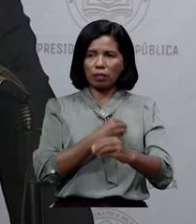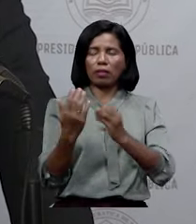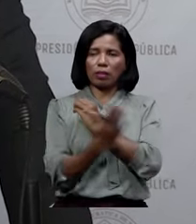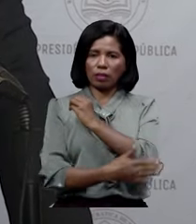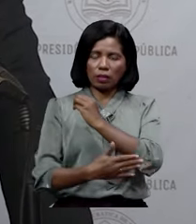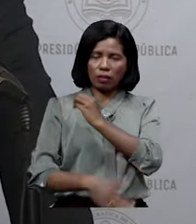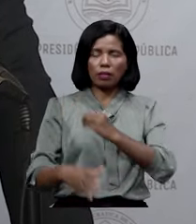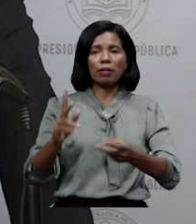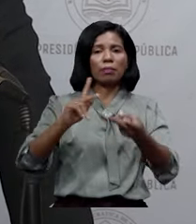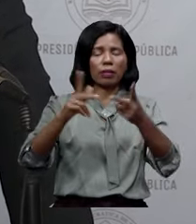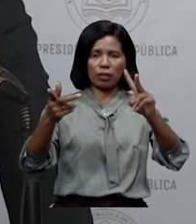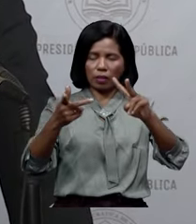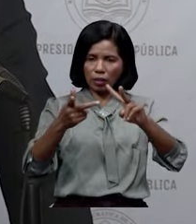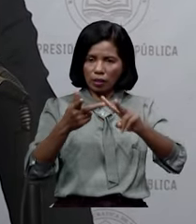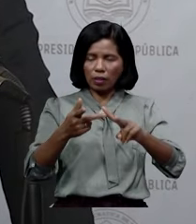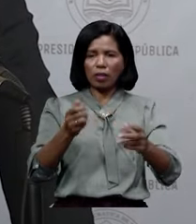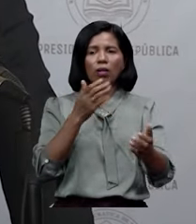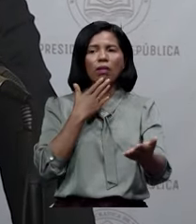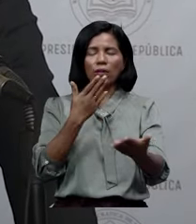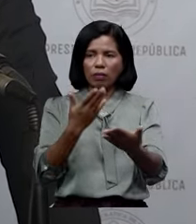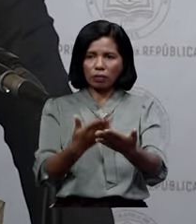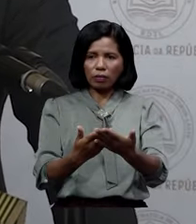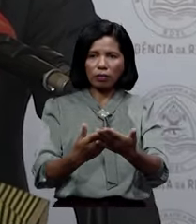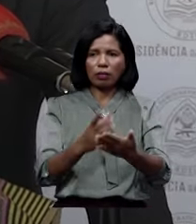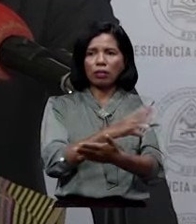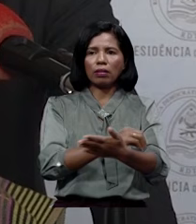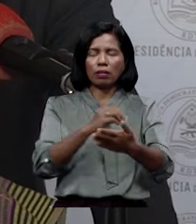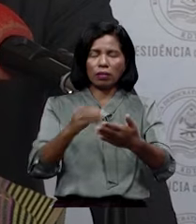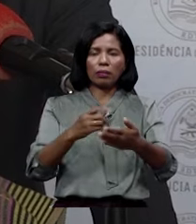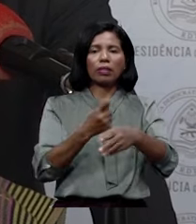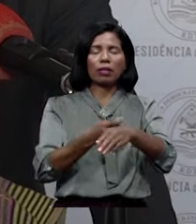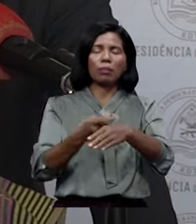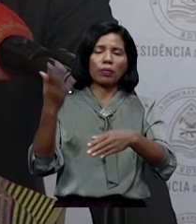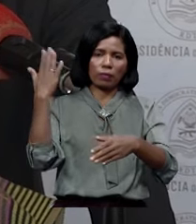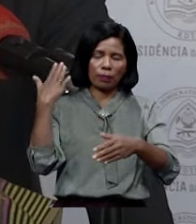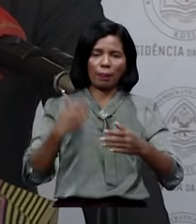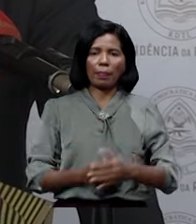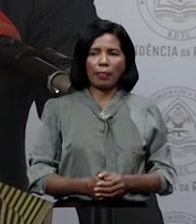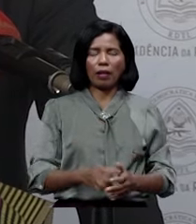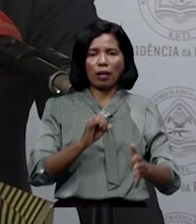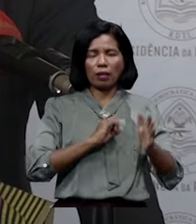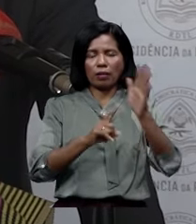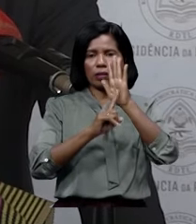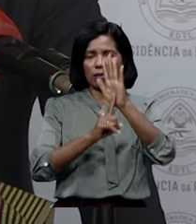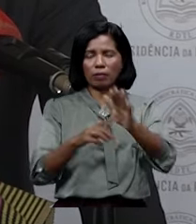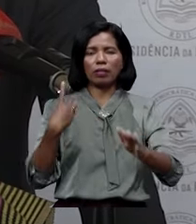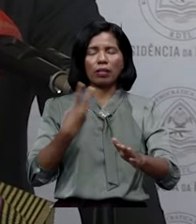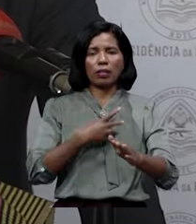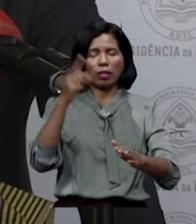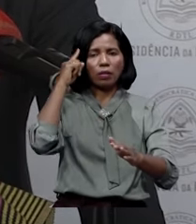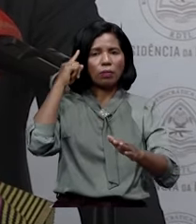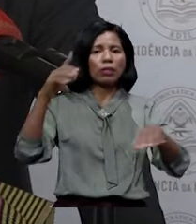para parceria abrangente em dezembro do ano passado. Eu transmiti a nossa intenção de